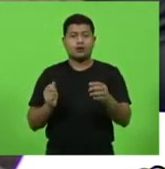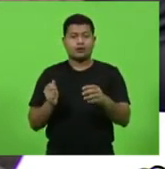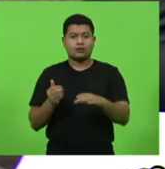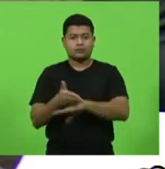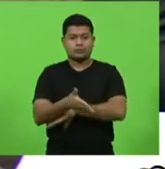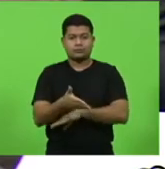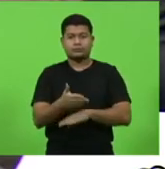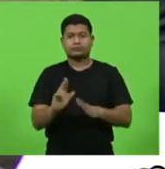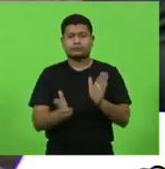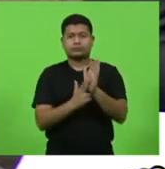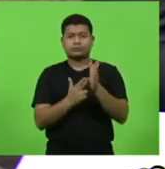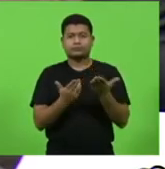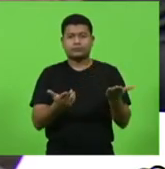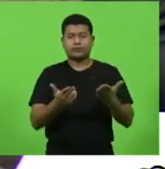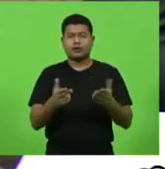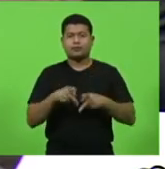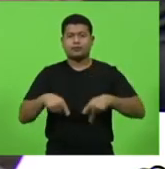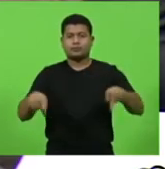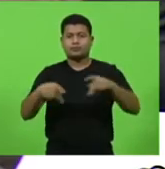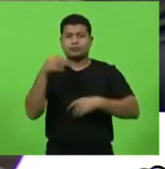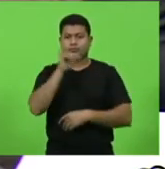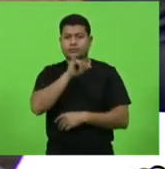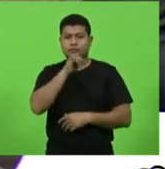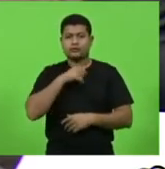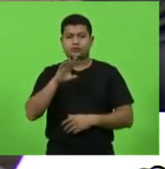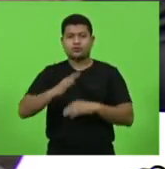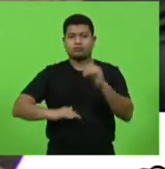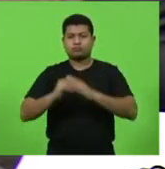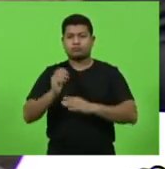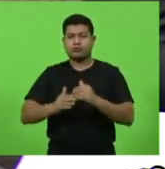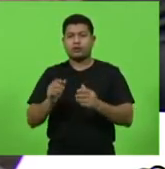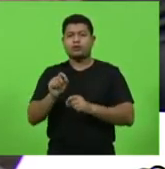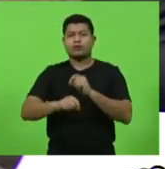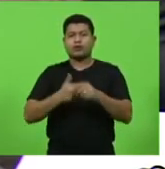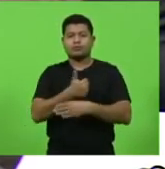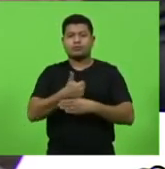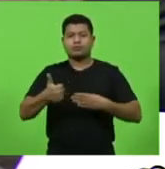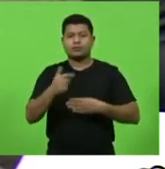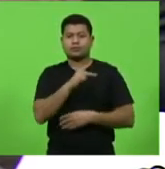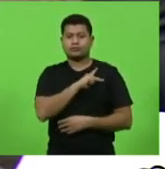no combate à corrupção e na área da moralidade pública.